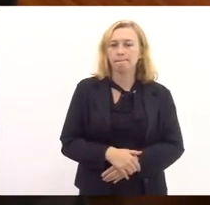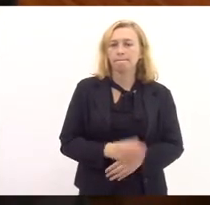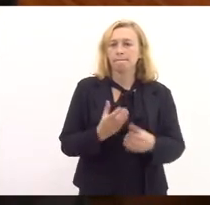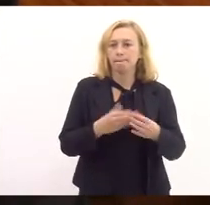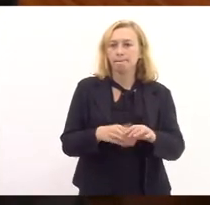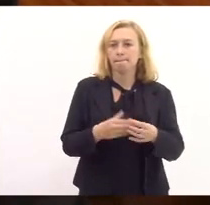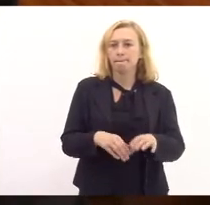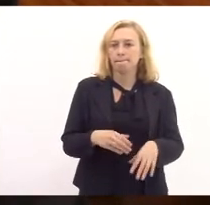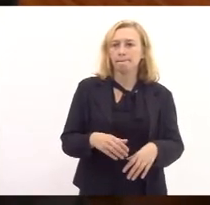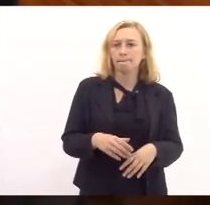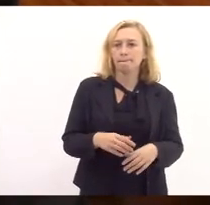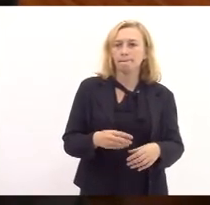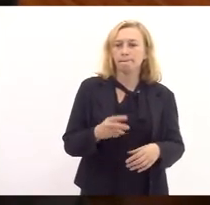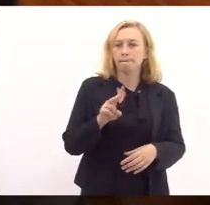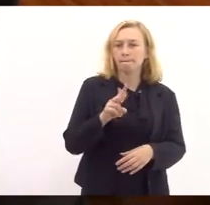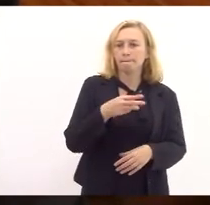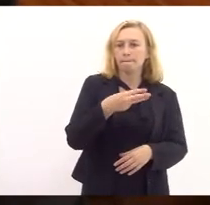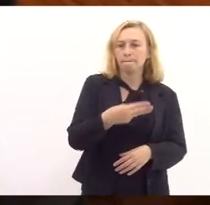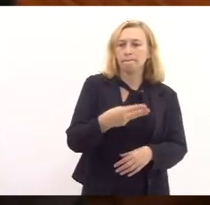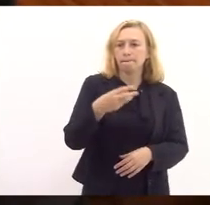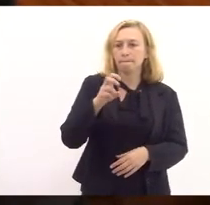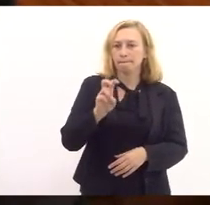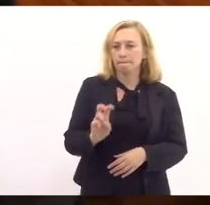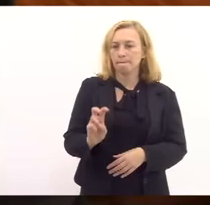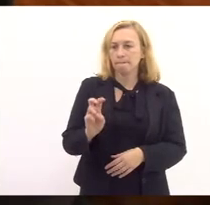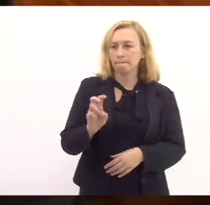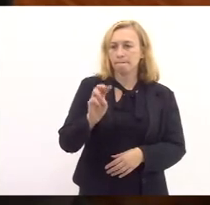autorizado foi para 35 vagas, tá, deputado? Só